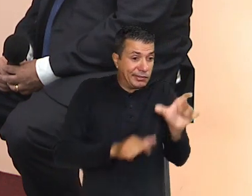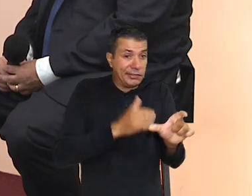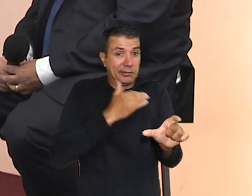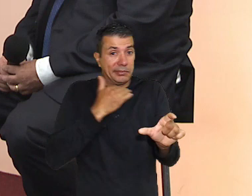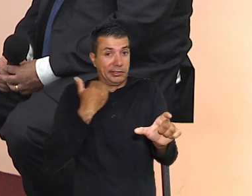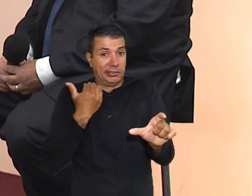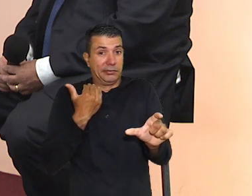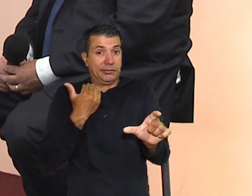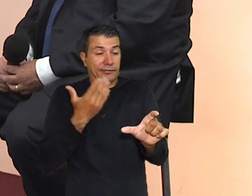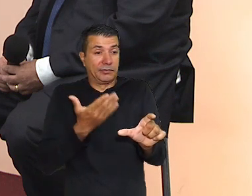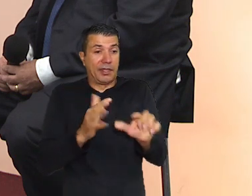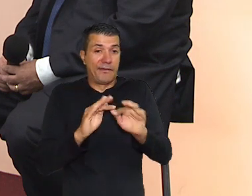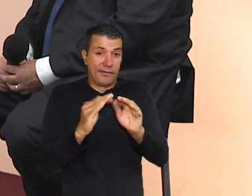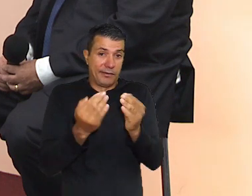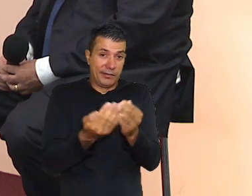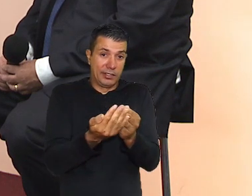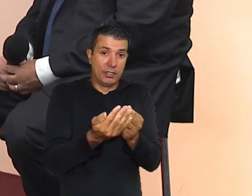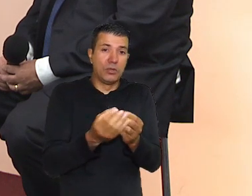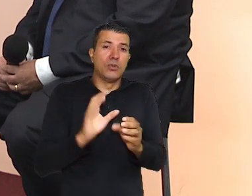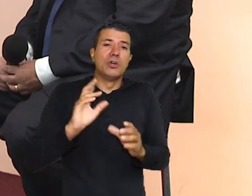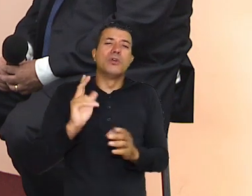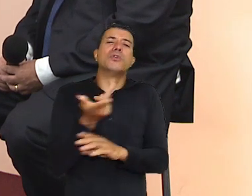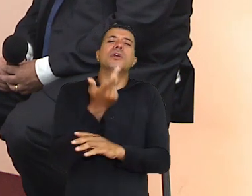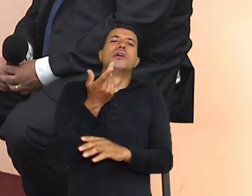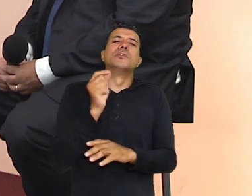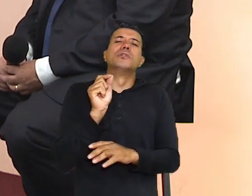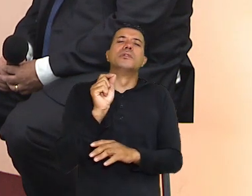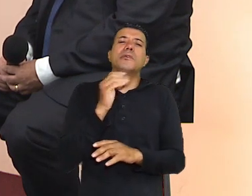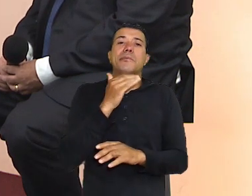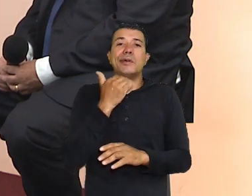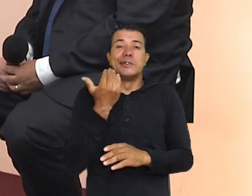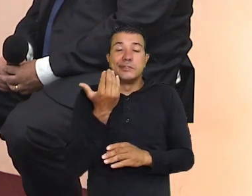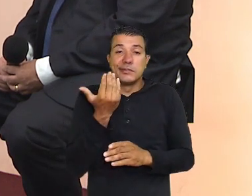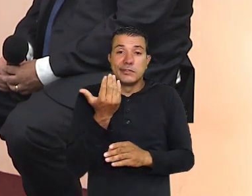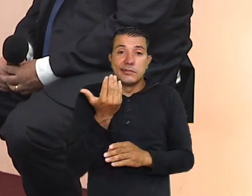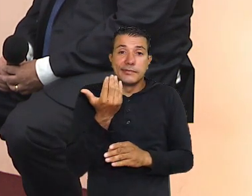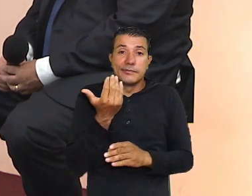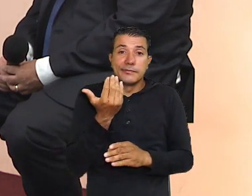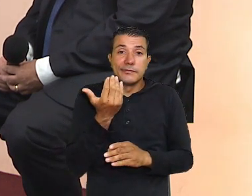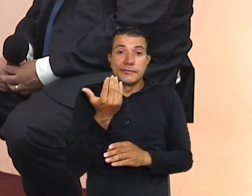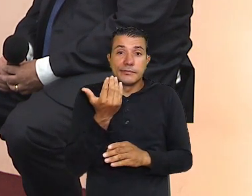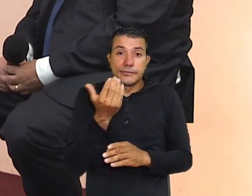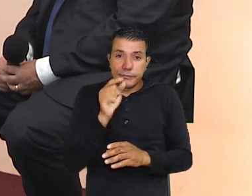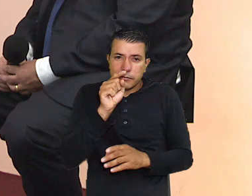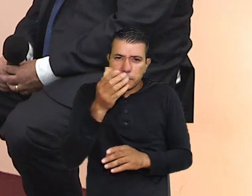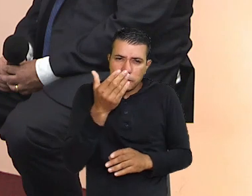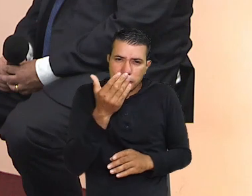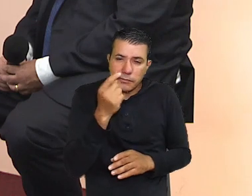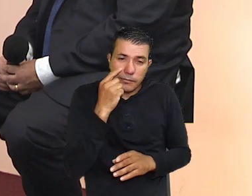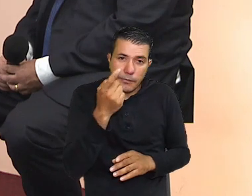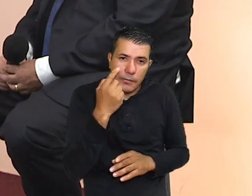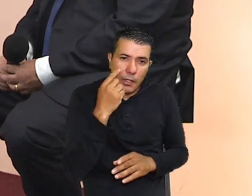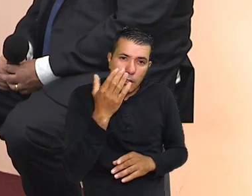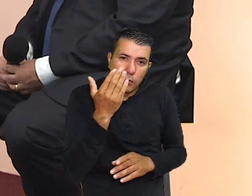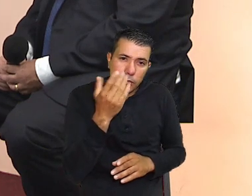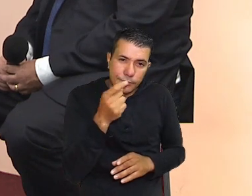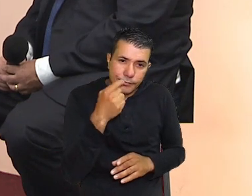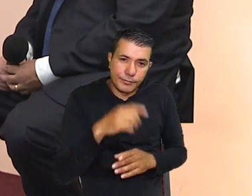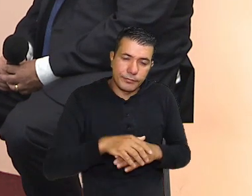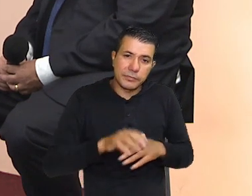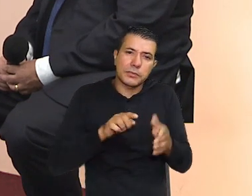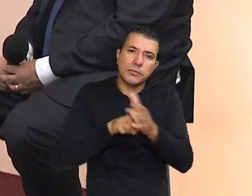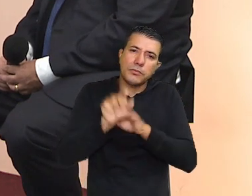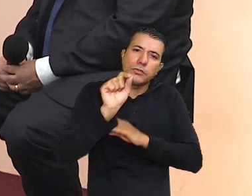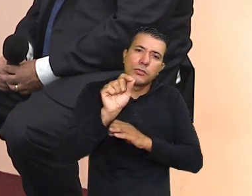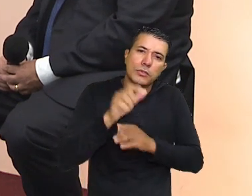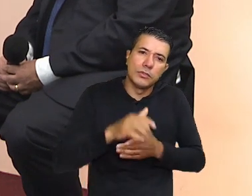morte. Mas o que acontece com a morte? Há esperança? Será que... Olha para mim, eu quero que você preste atenção no que eu estou perguntando